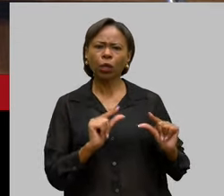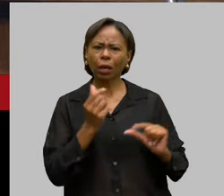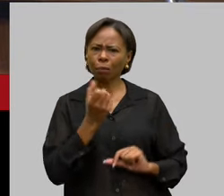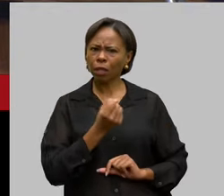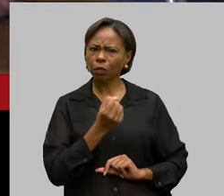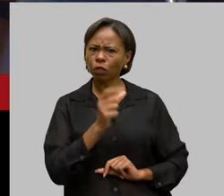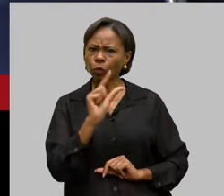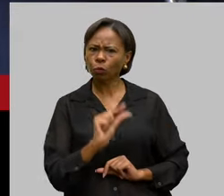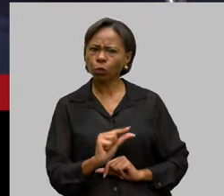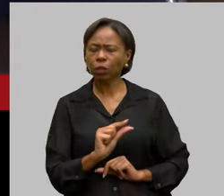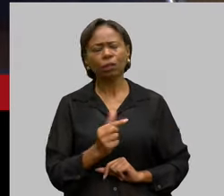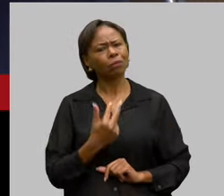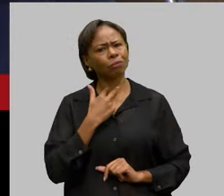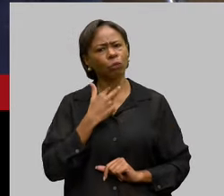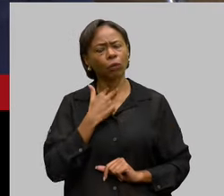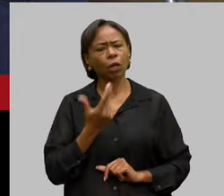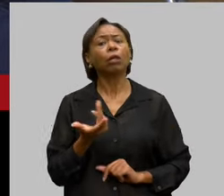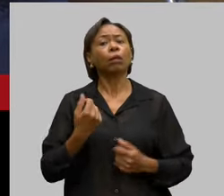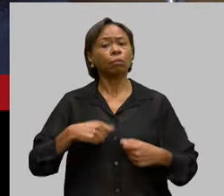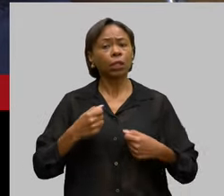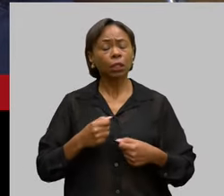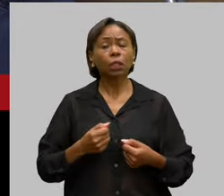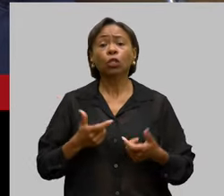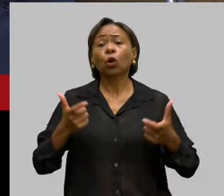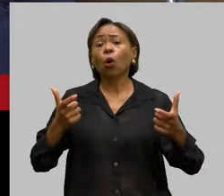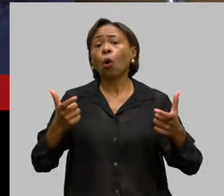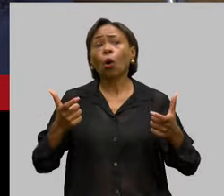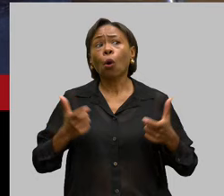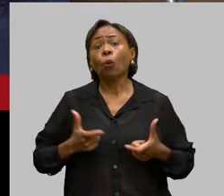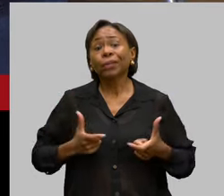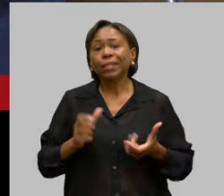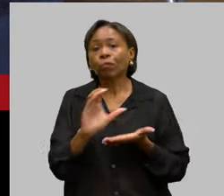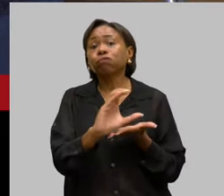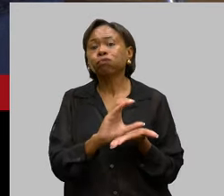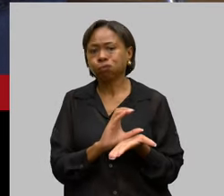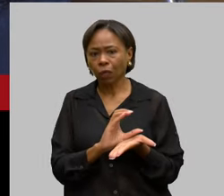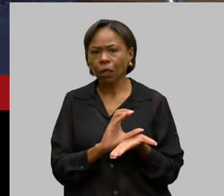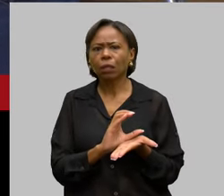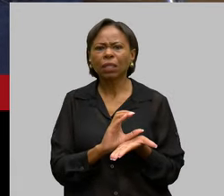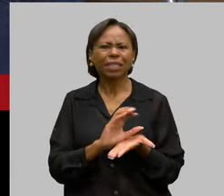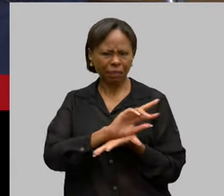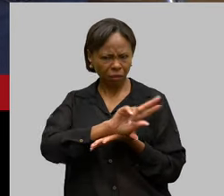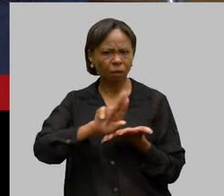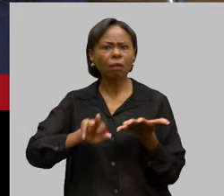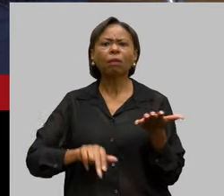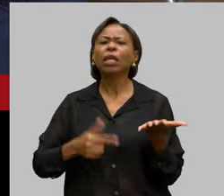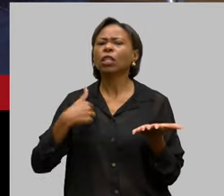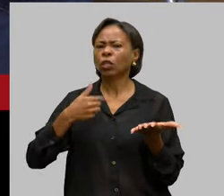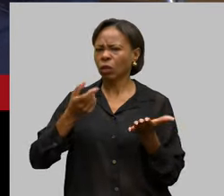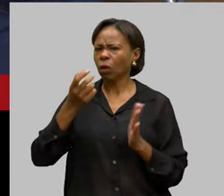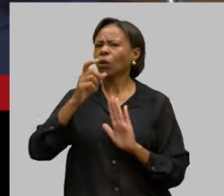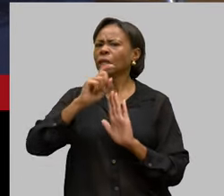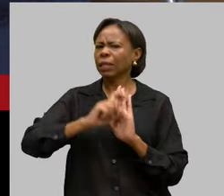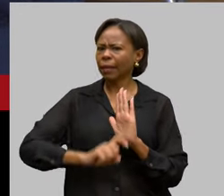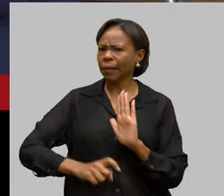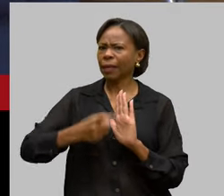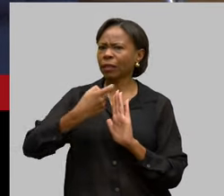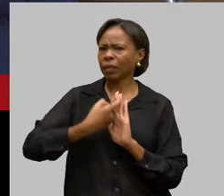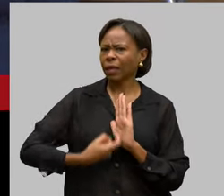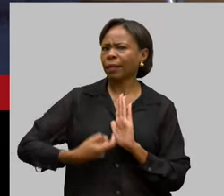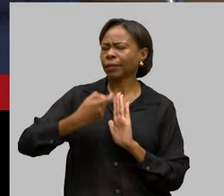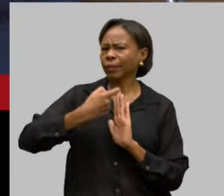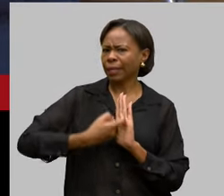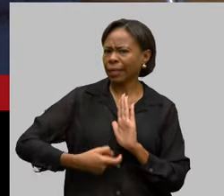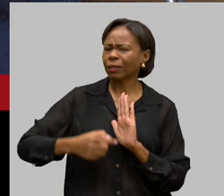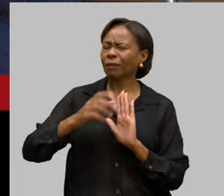mais eu só disse uma aqui né Já encaminhei vários textos em que eu entendo nós entendemos Na verdade é um